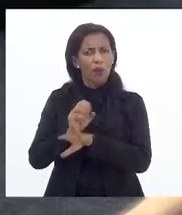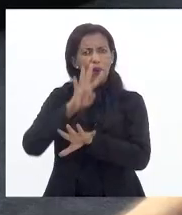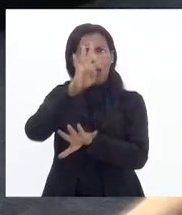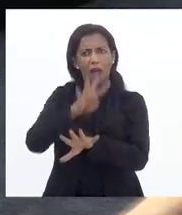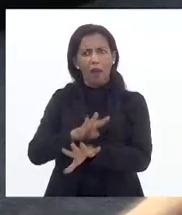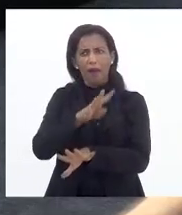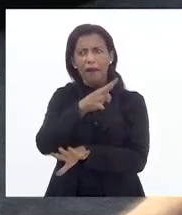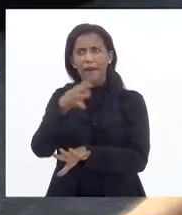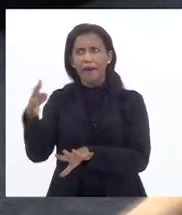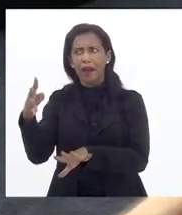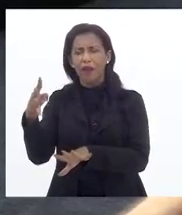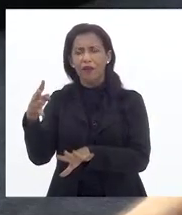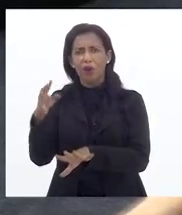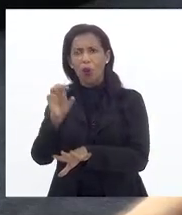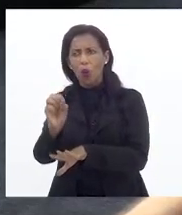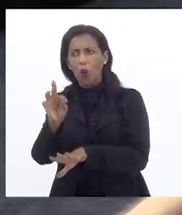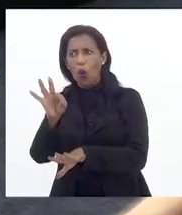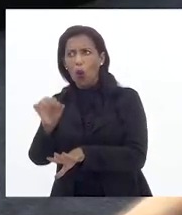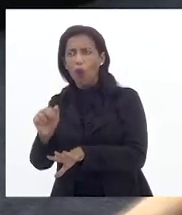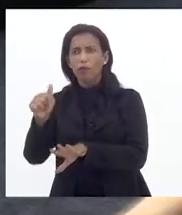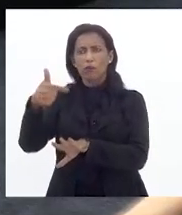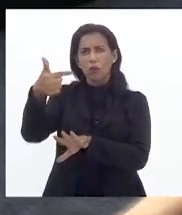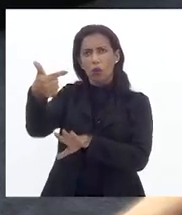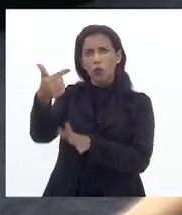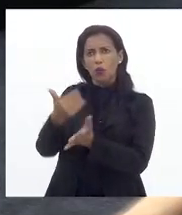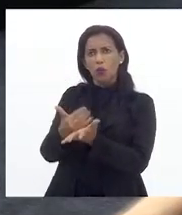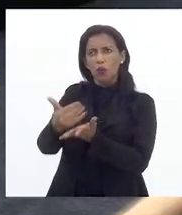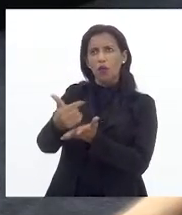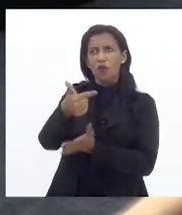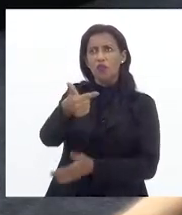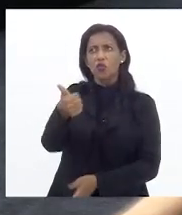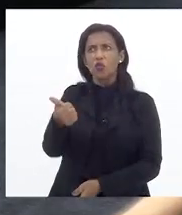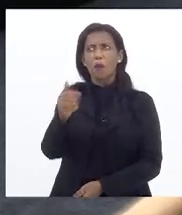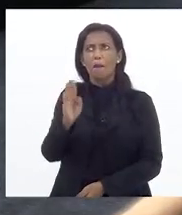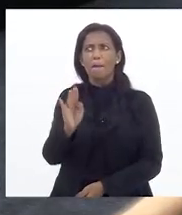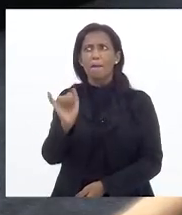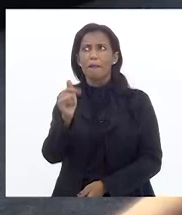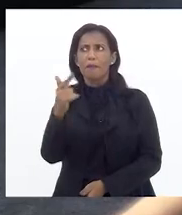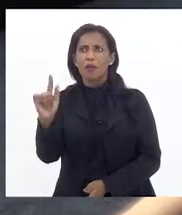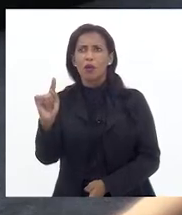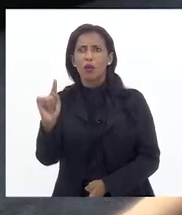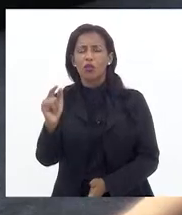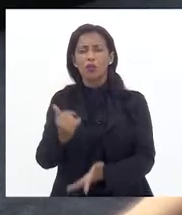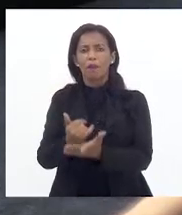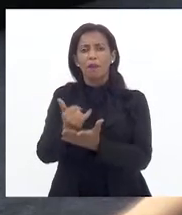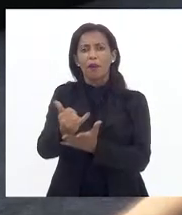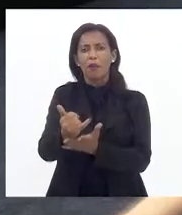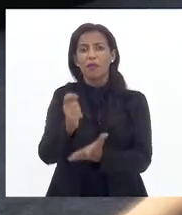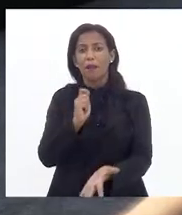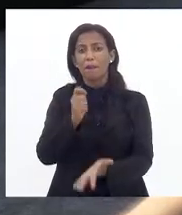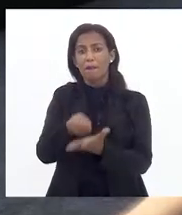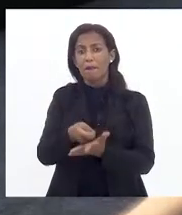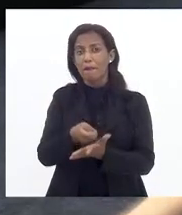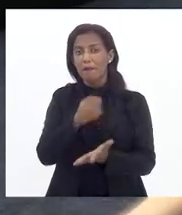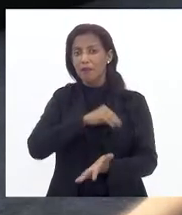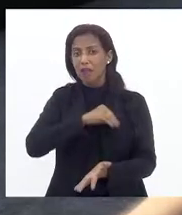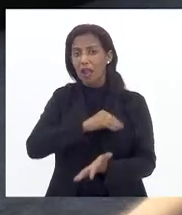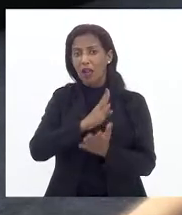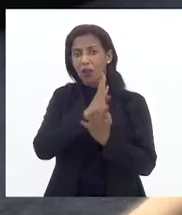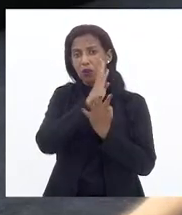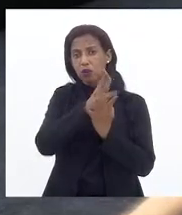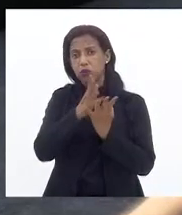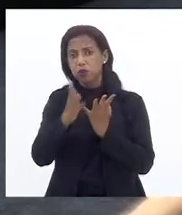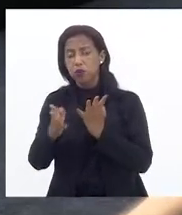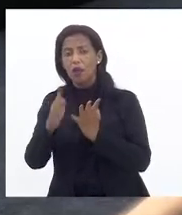gráfica dois aonde você inicia com o valor de 21 milhões para começar a pagamento de progressivos em